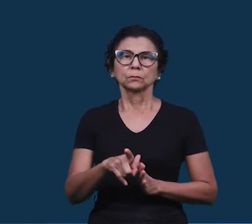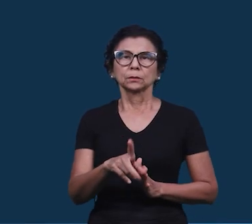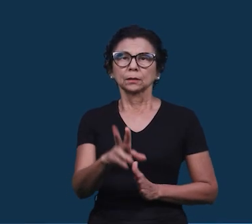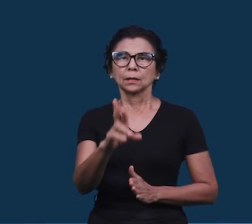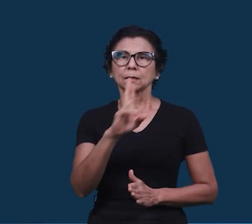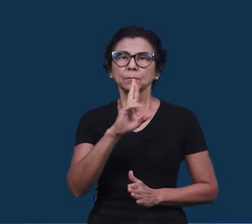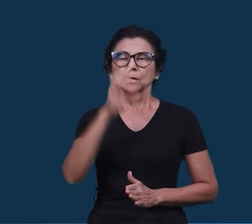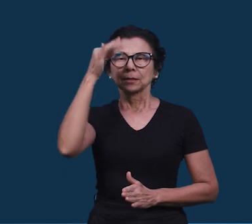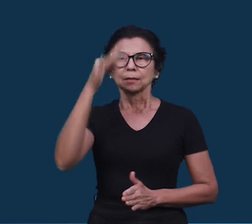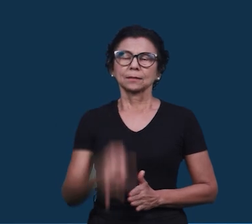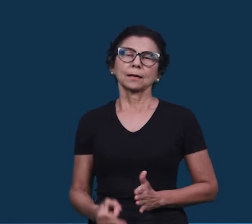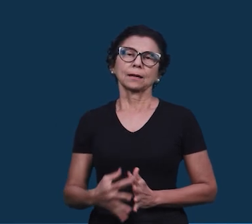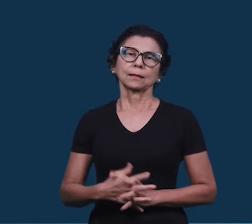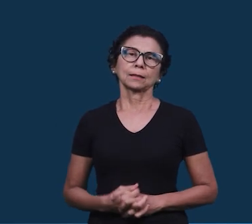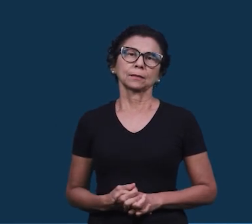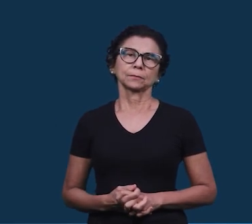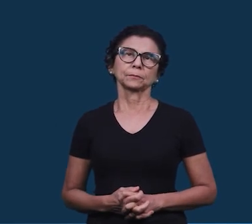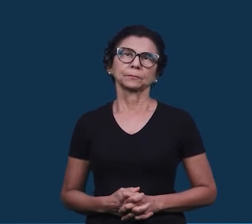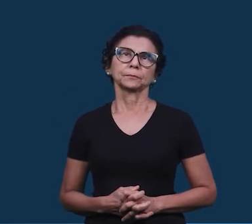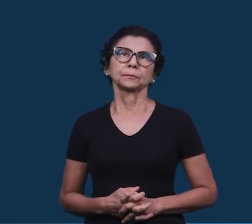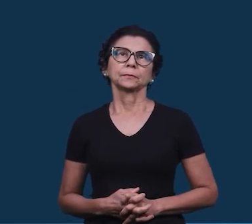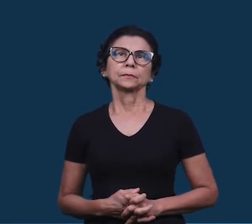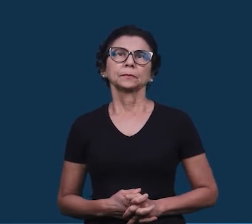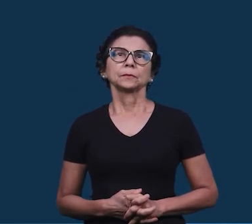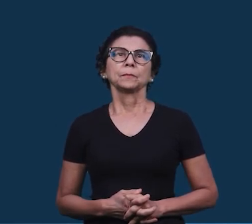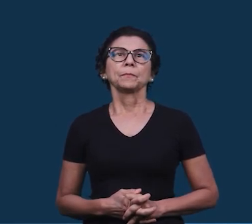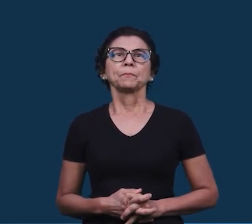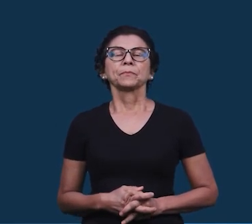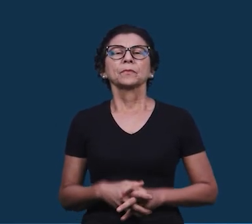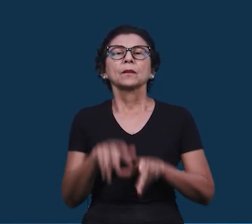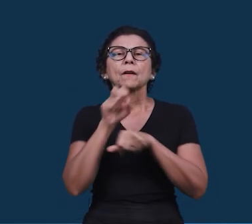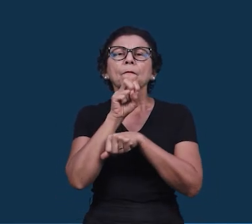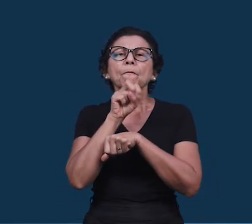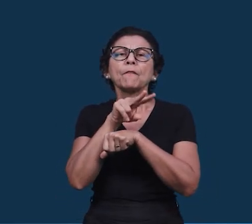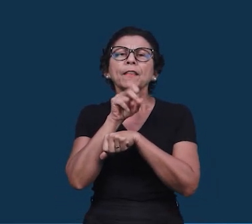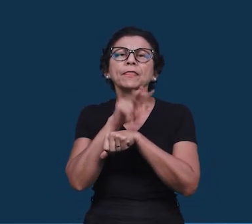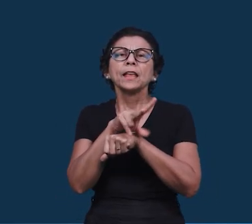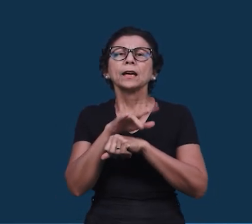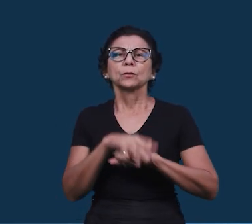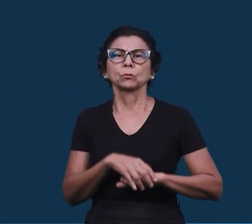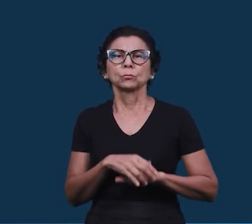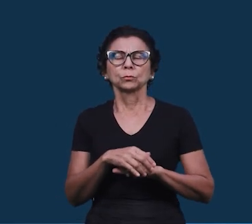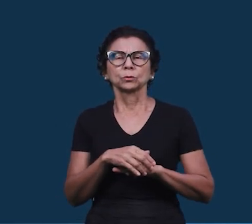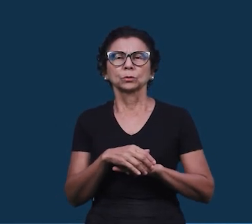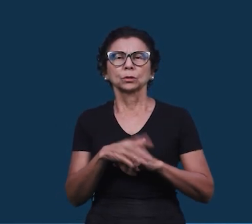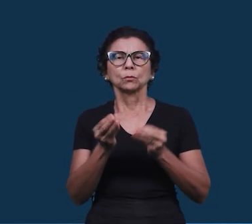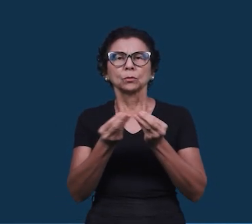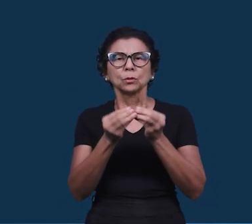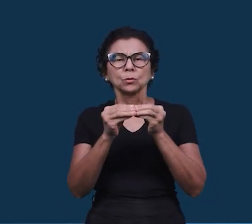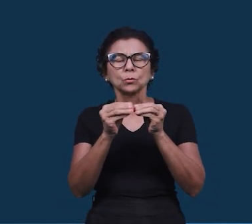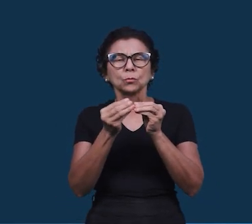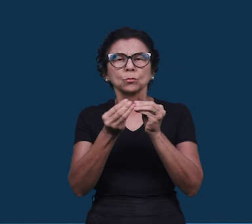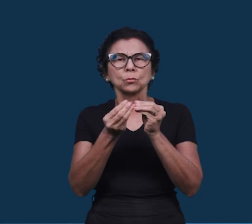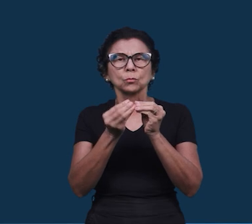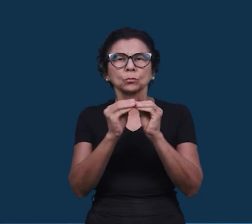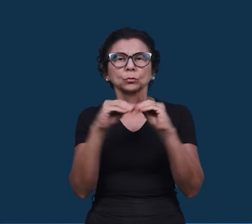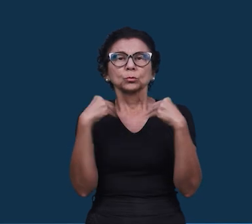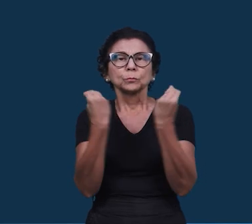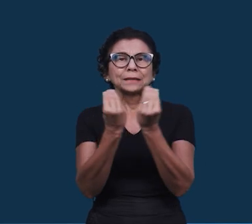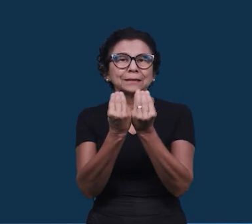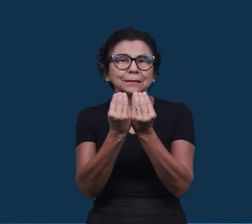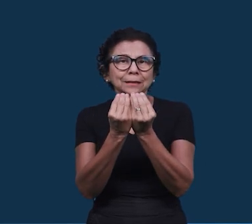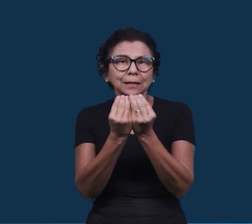bem, ele fala assim, ó, pesticidas são substâncias utilizadas para